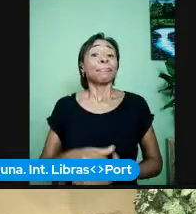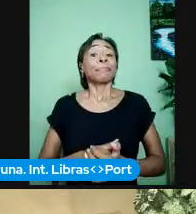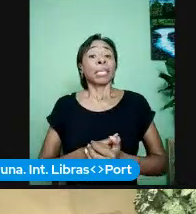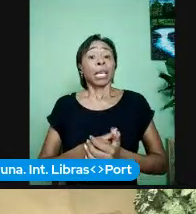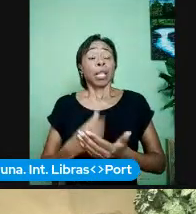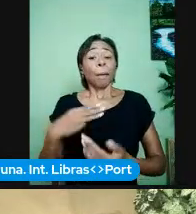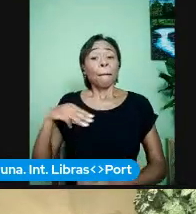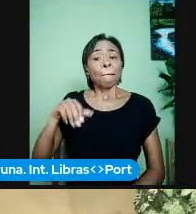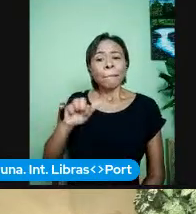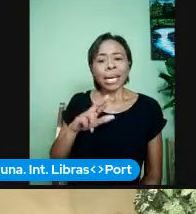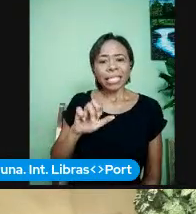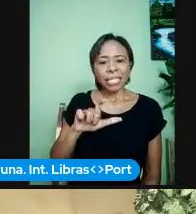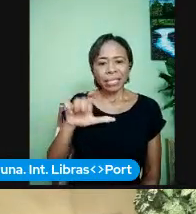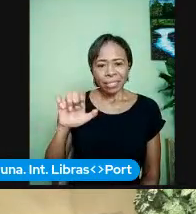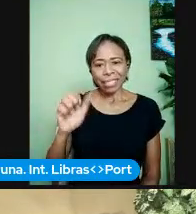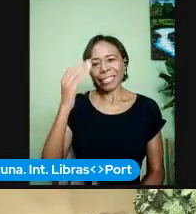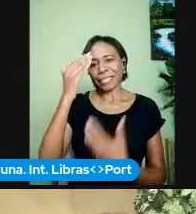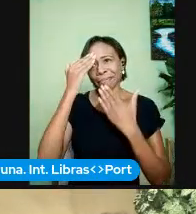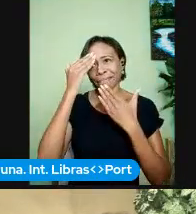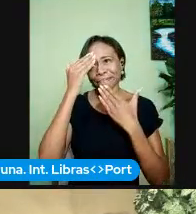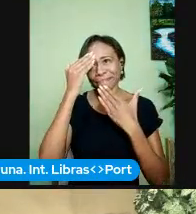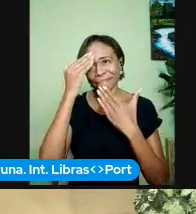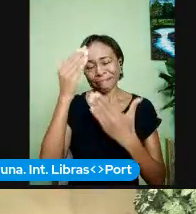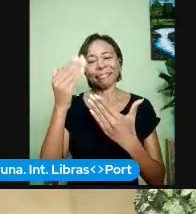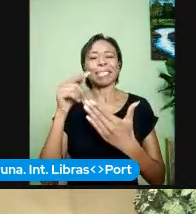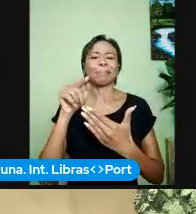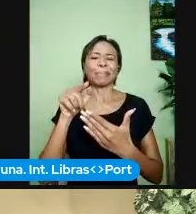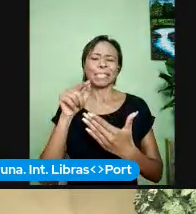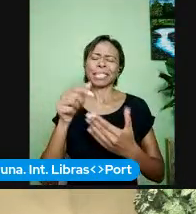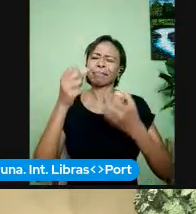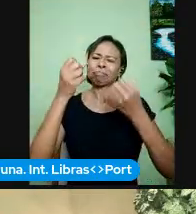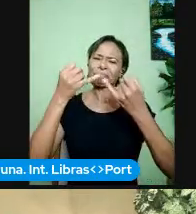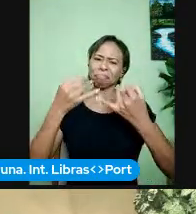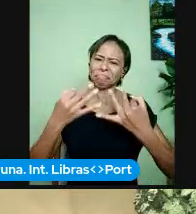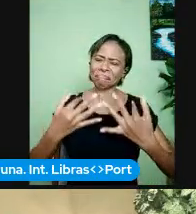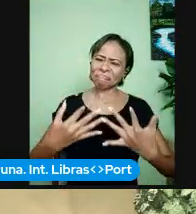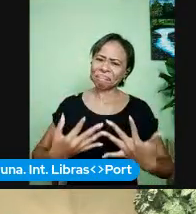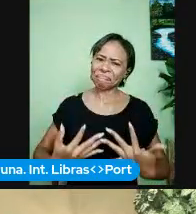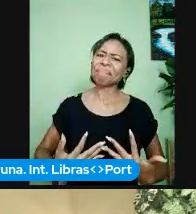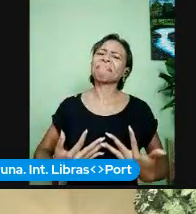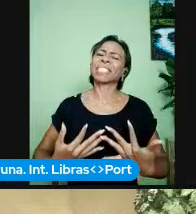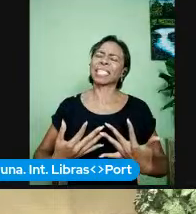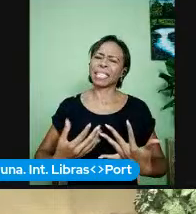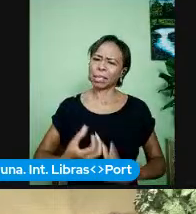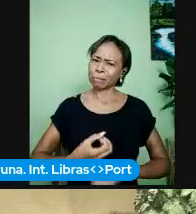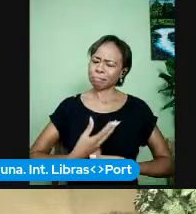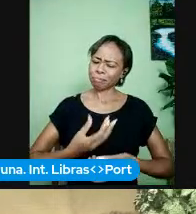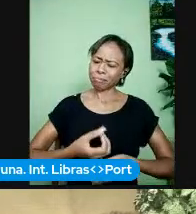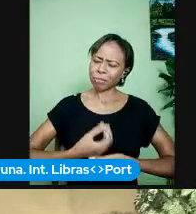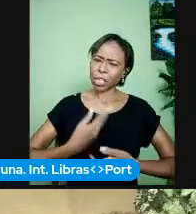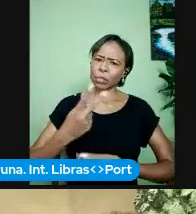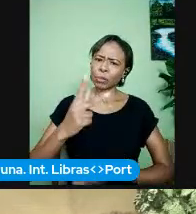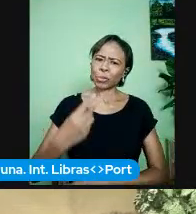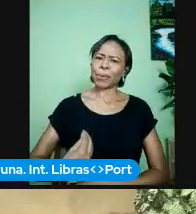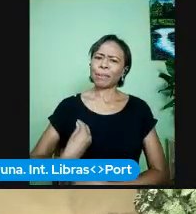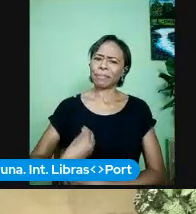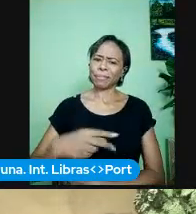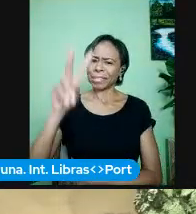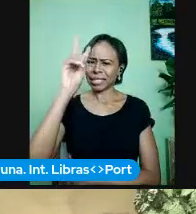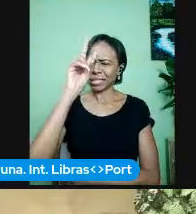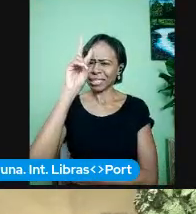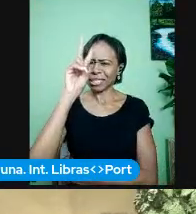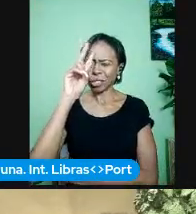Marcele, obrigada pela inspiração, pelo seu relato, né, que você contou aí sua história de vida, né,